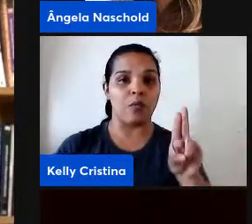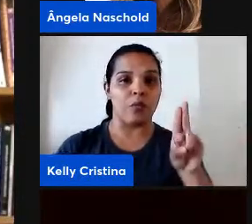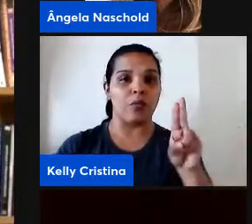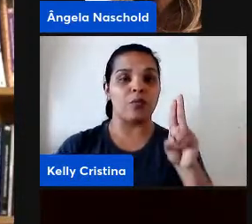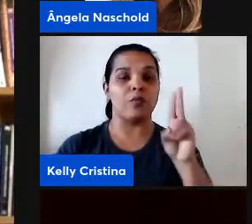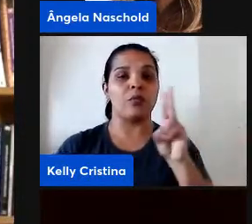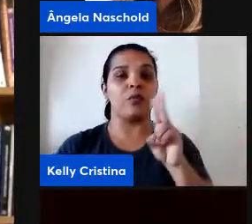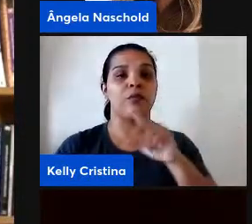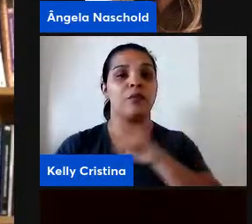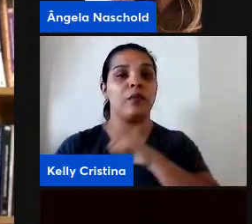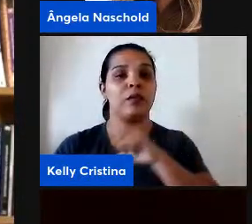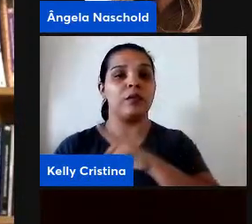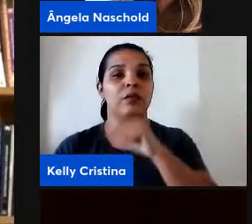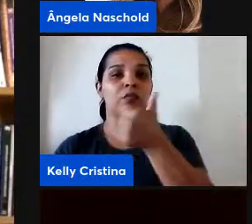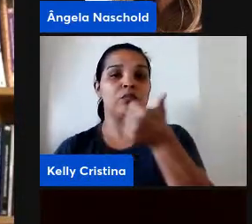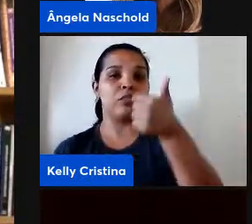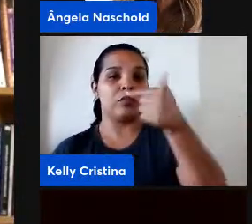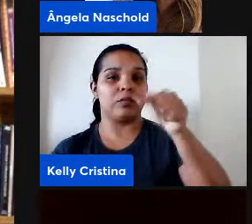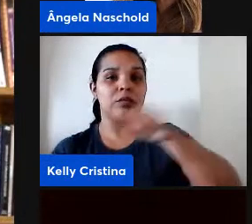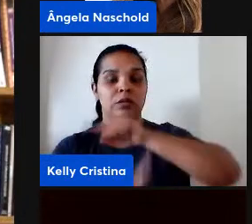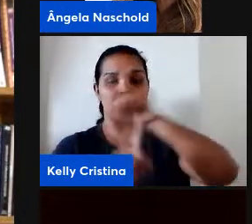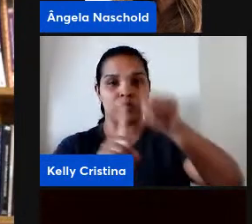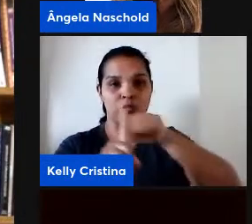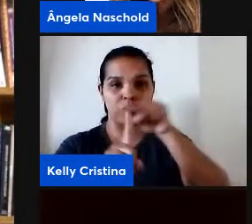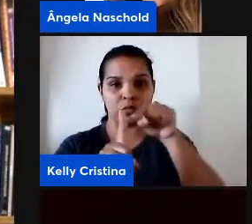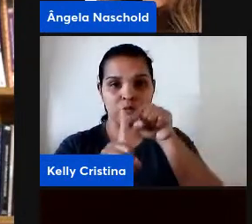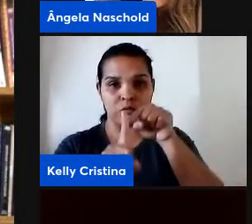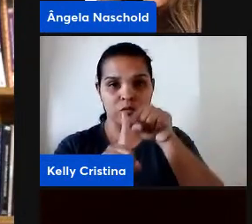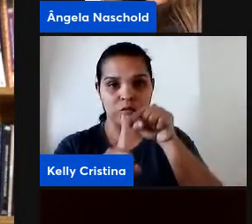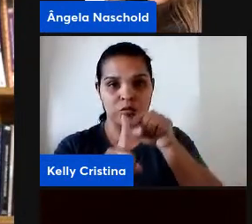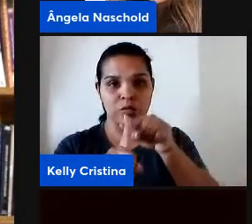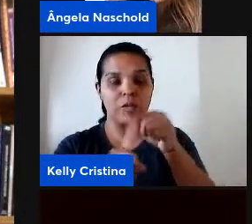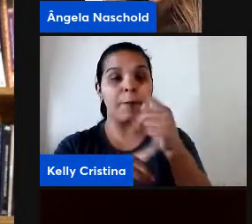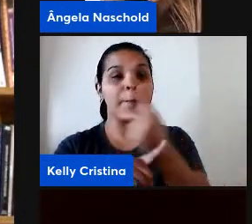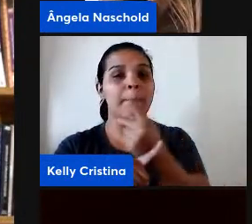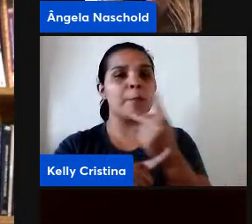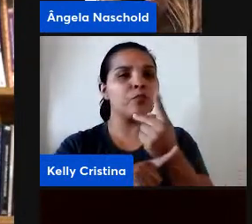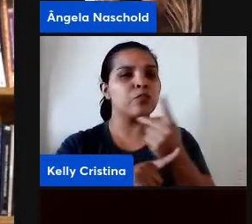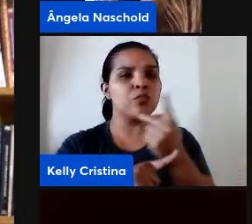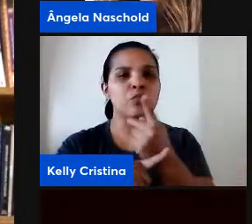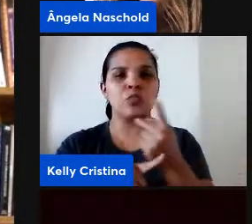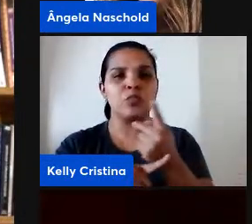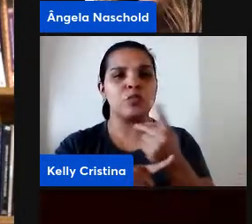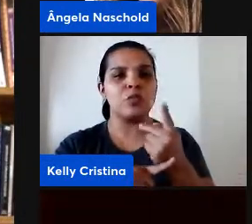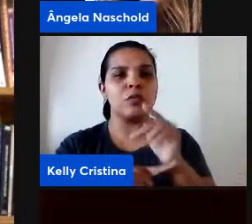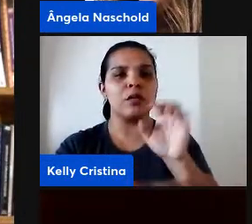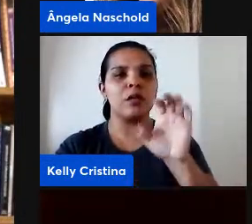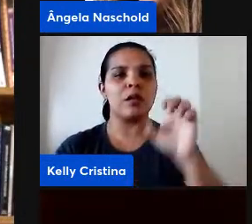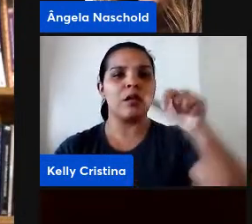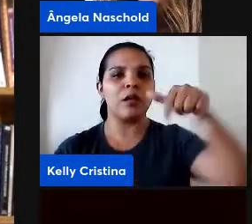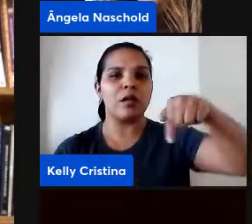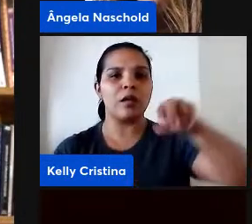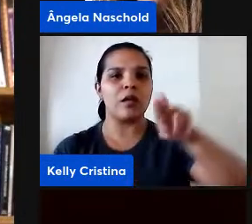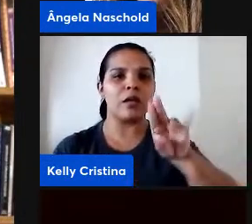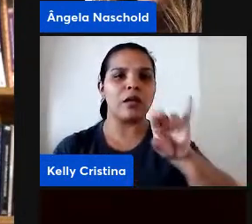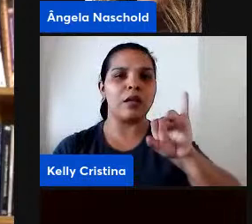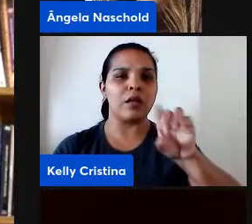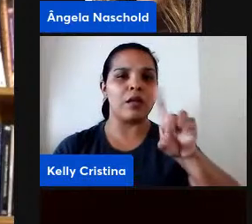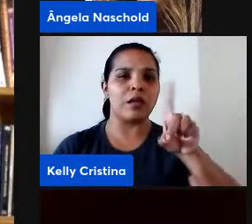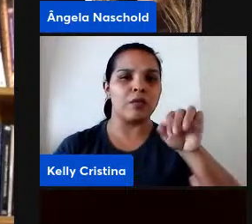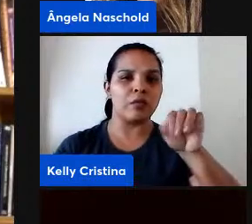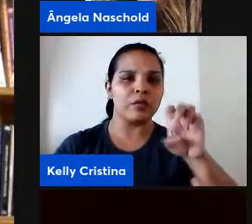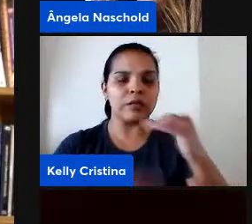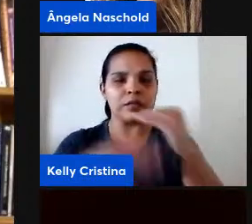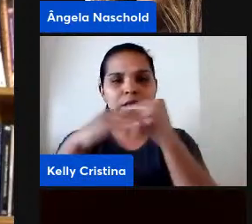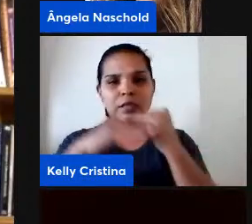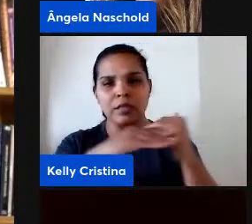17 objetivos. A gente está buscando equidade no sentido que o professor Roney